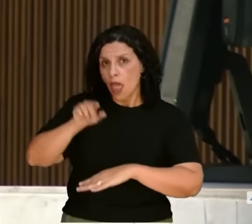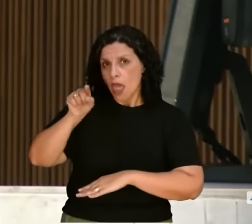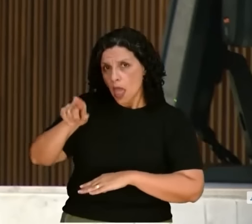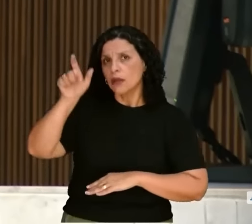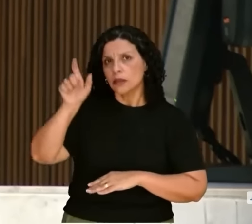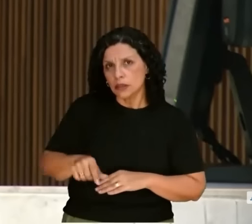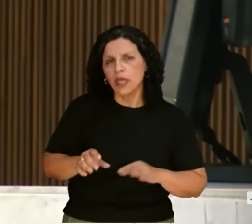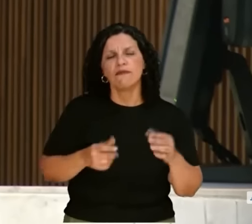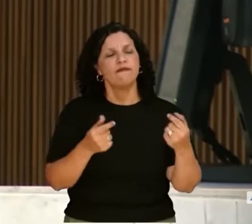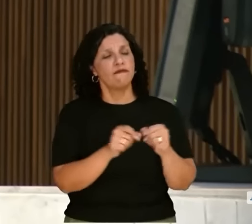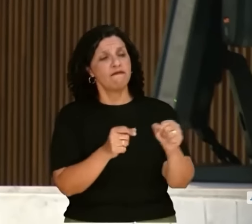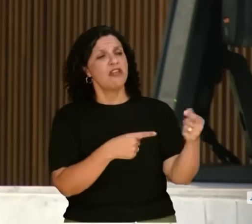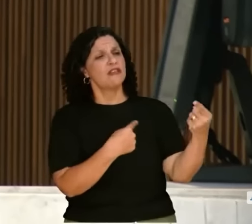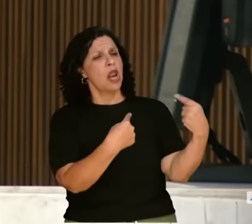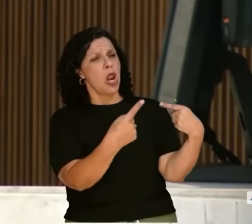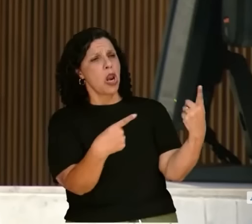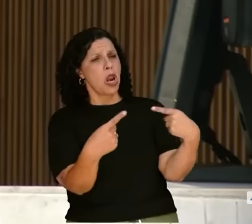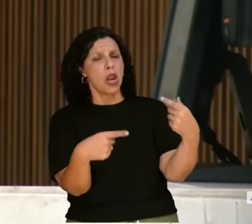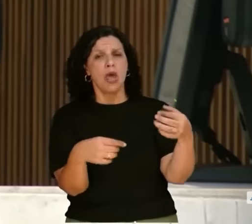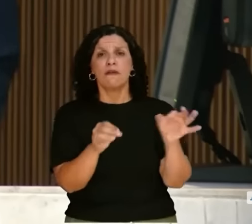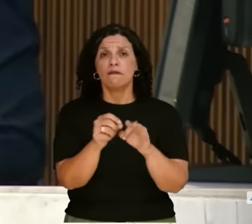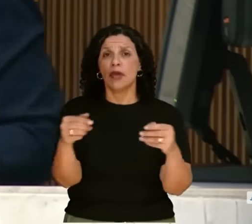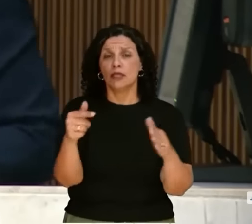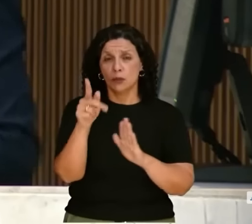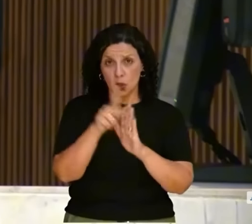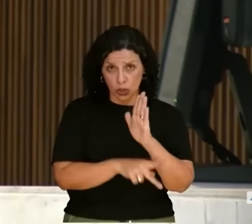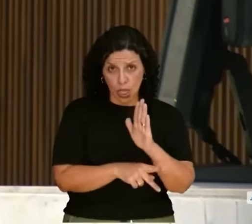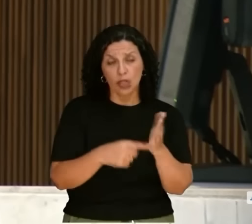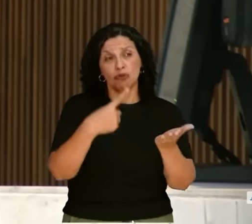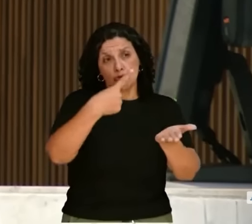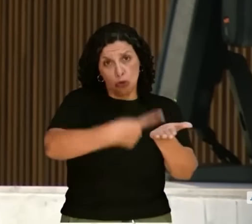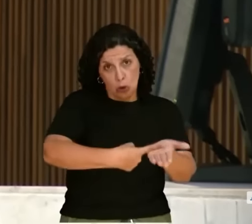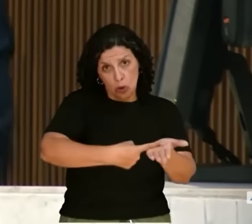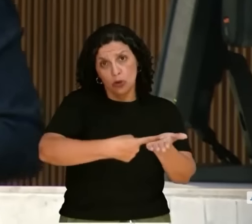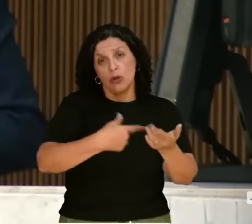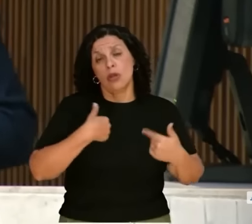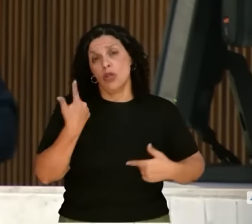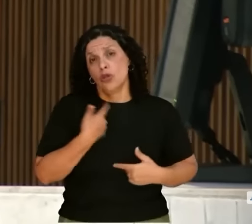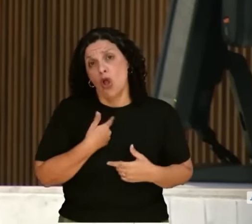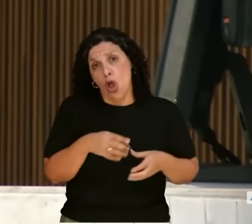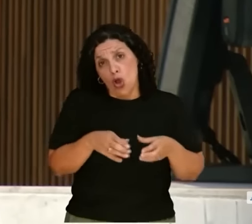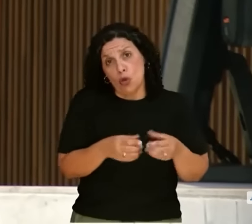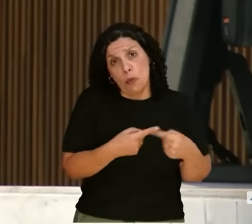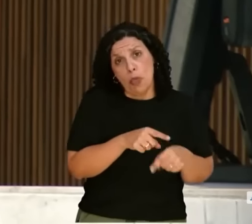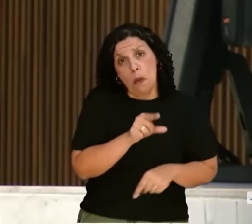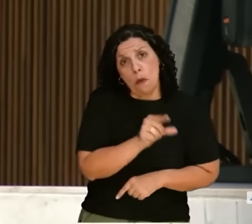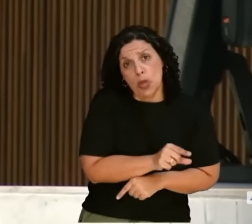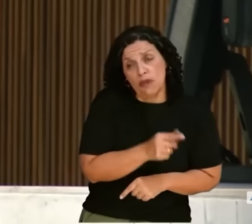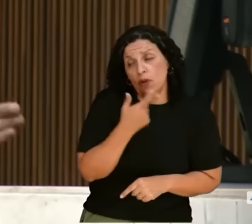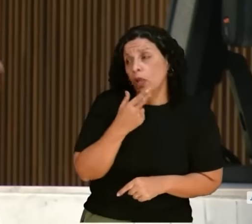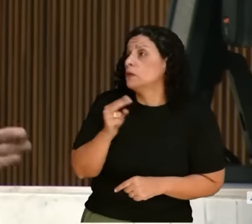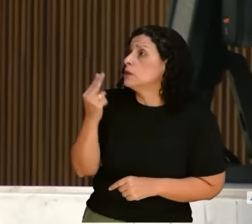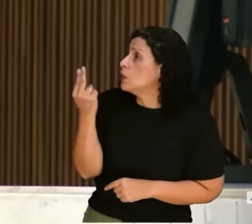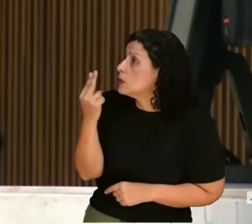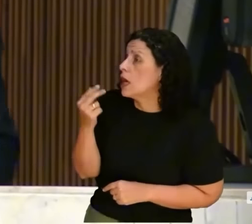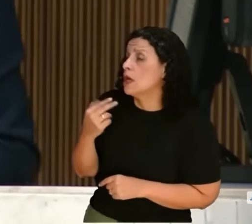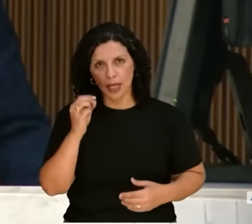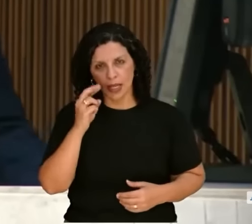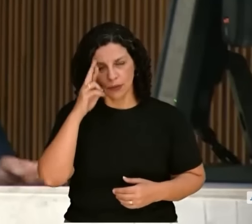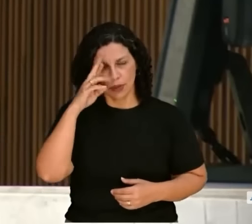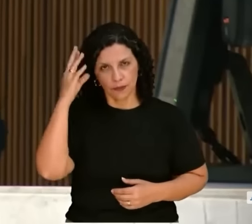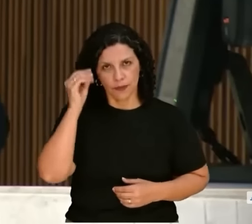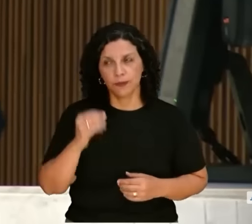sim orquestrou o processo, desenhou e concordou. Nós, numa mínima oposição, dizemos que isso não poderia ser feito dessa